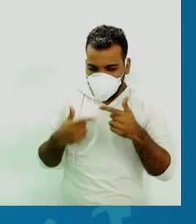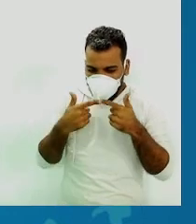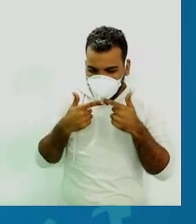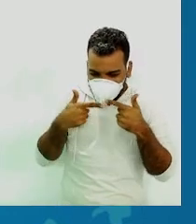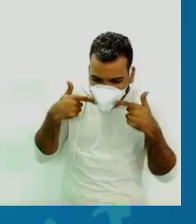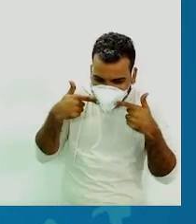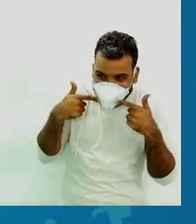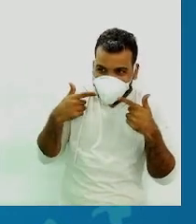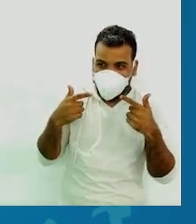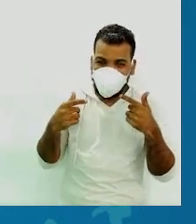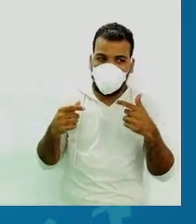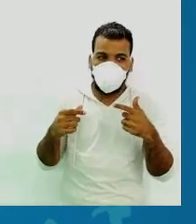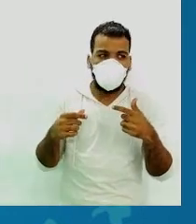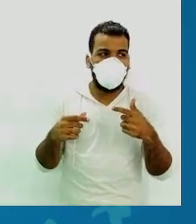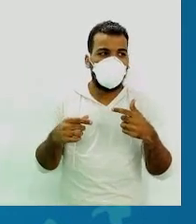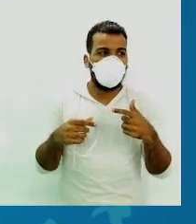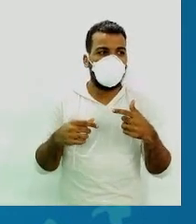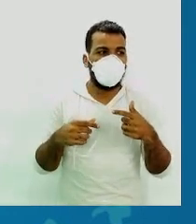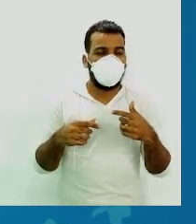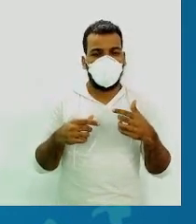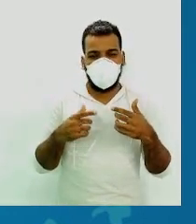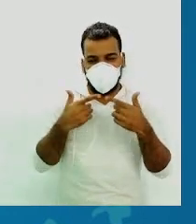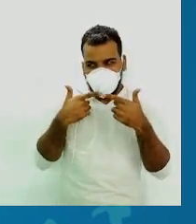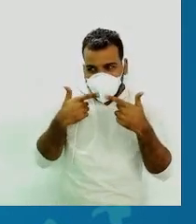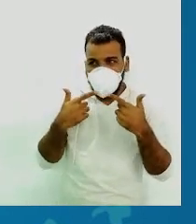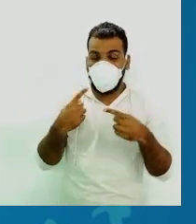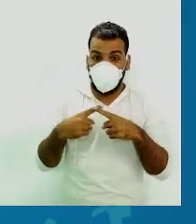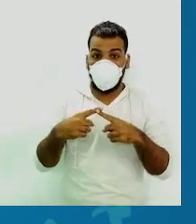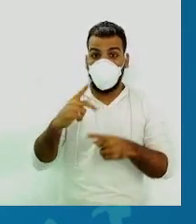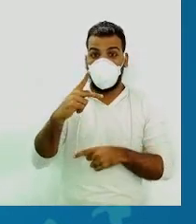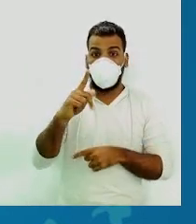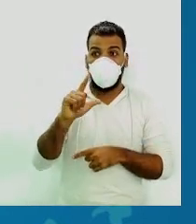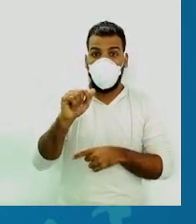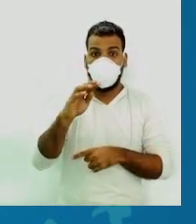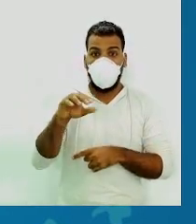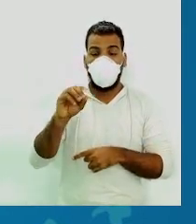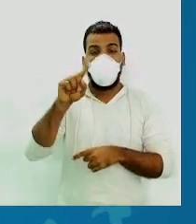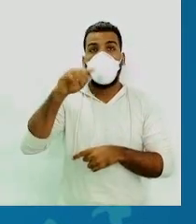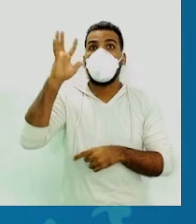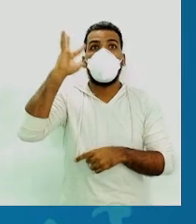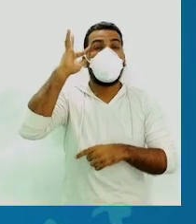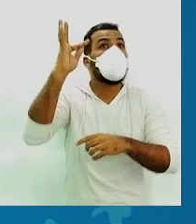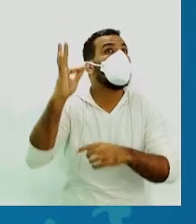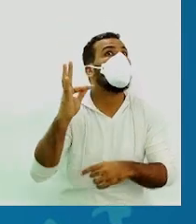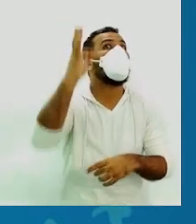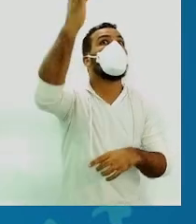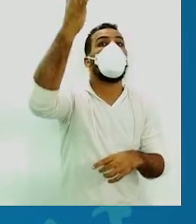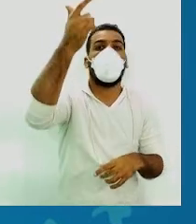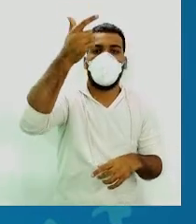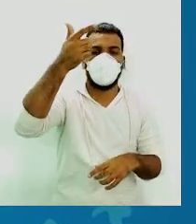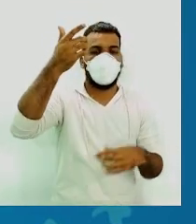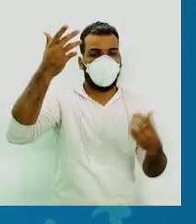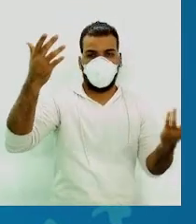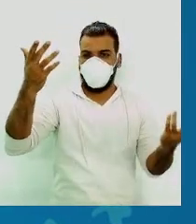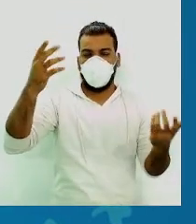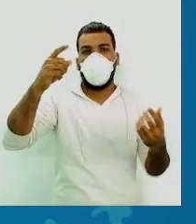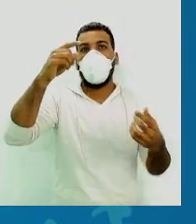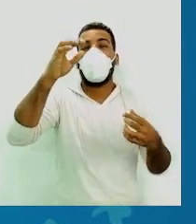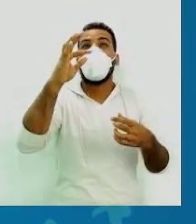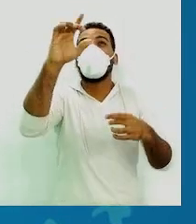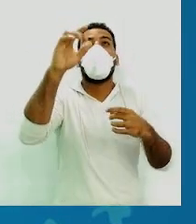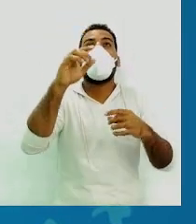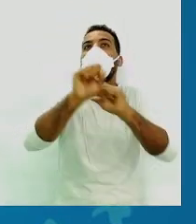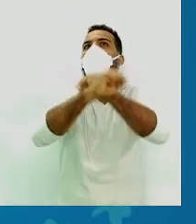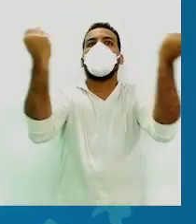sorrisinho aqui, o risinho aqui, porque na verdade Platão era chamado de utópico. Dentro do conceito, né, hoje que se